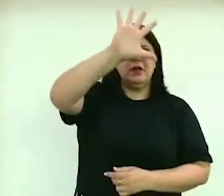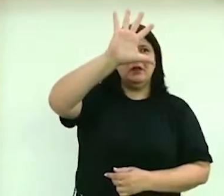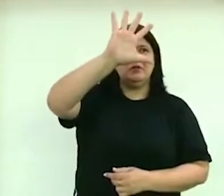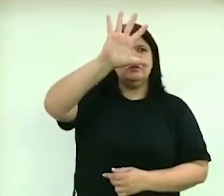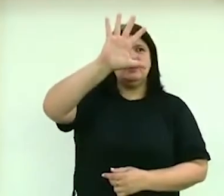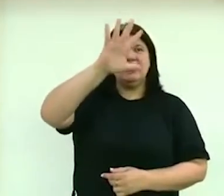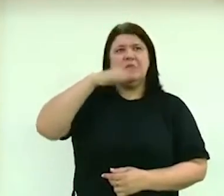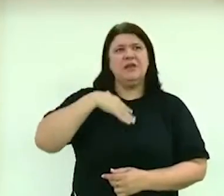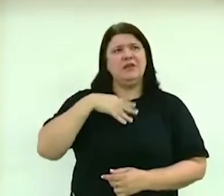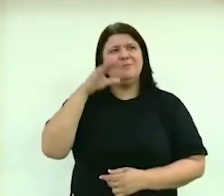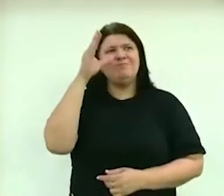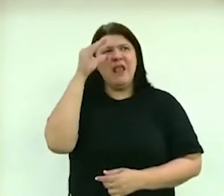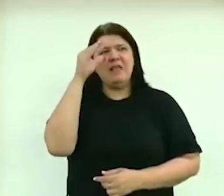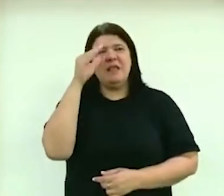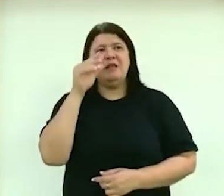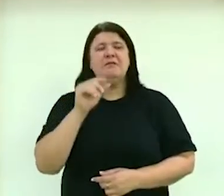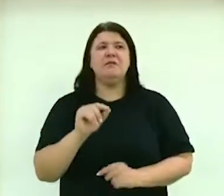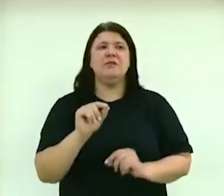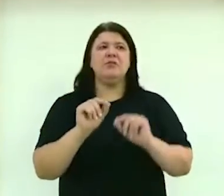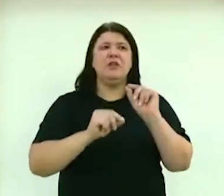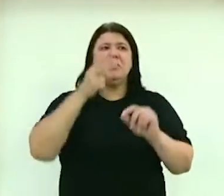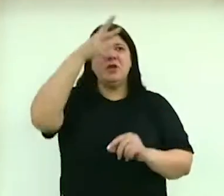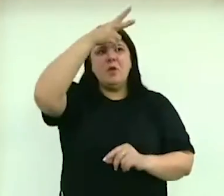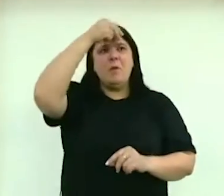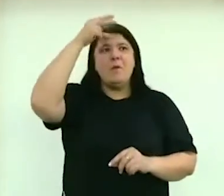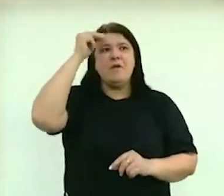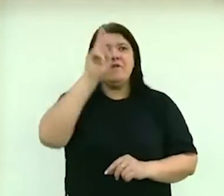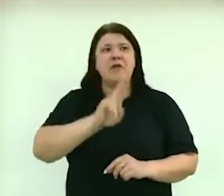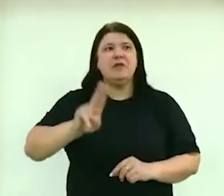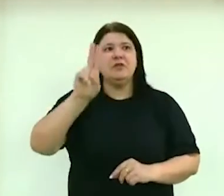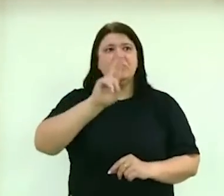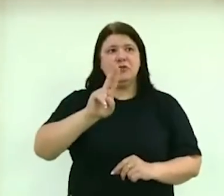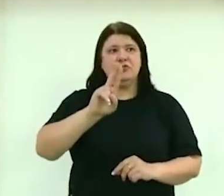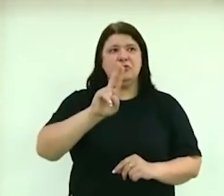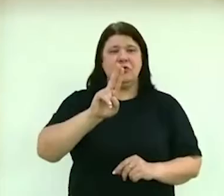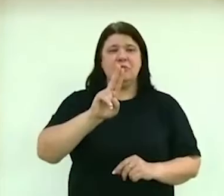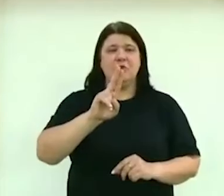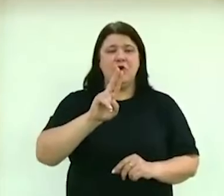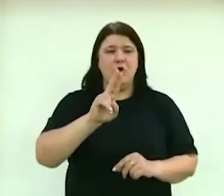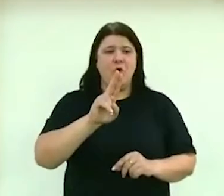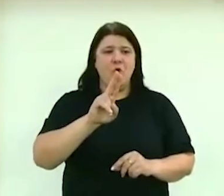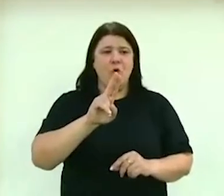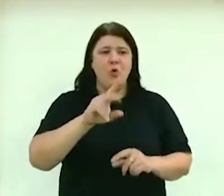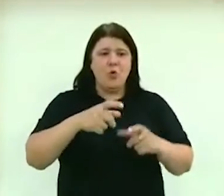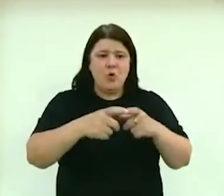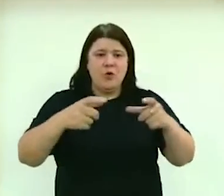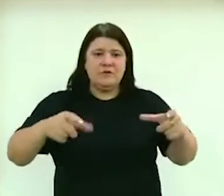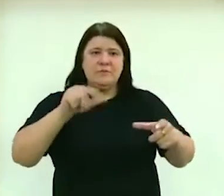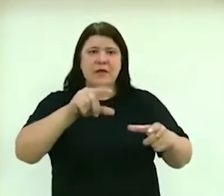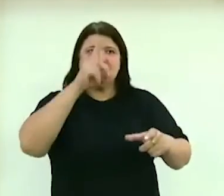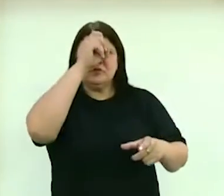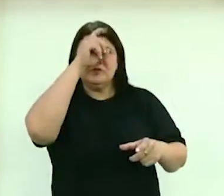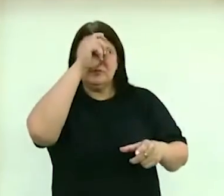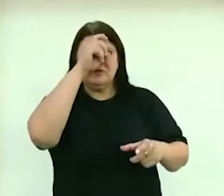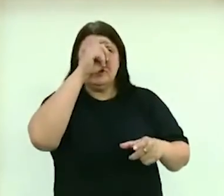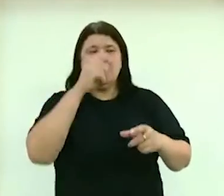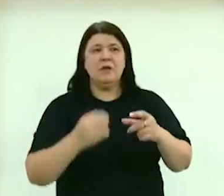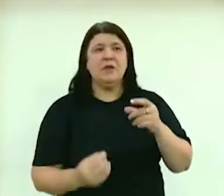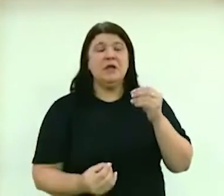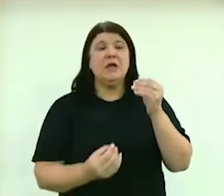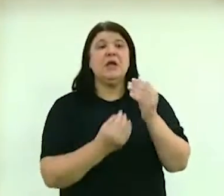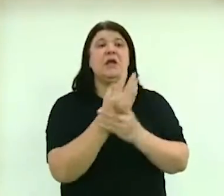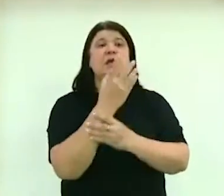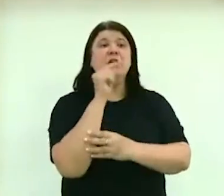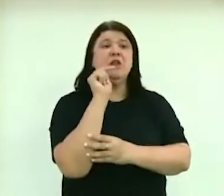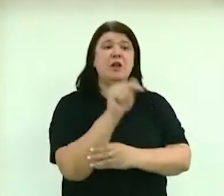que eu achei muito interessante, onde o prefeito ele utilizou uma ala do hospital para criar um centro de referência de